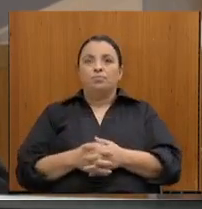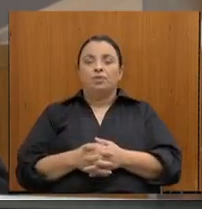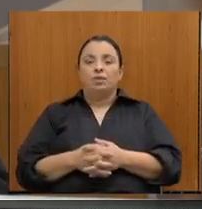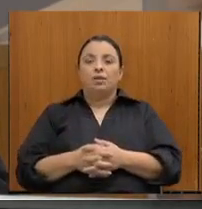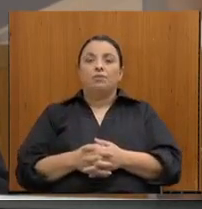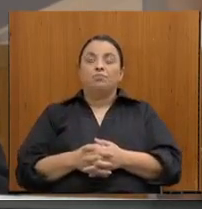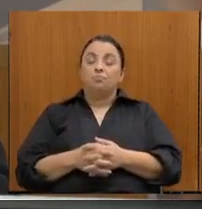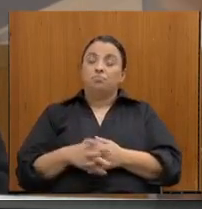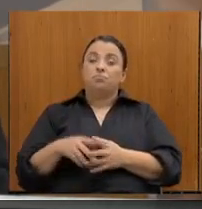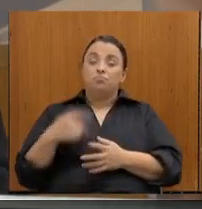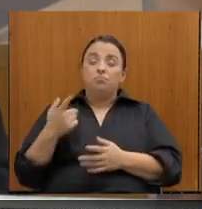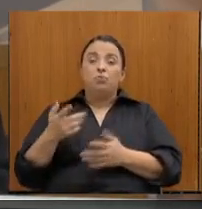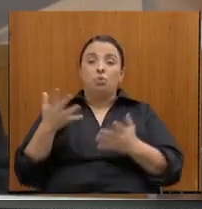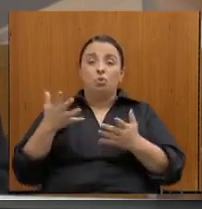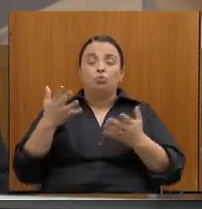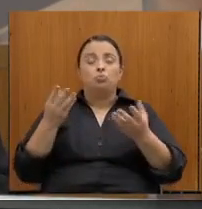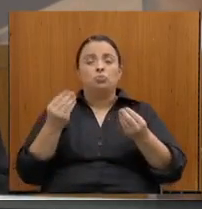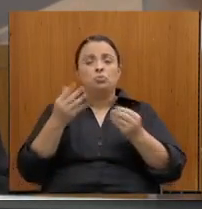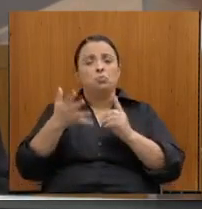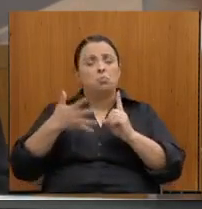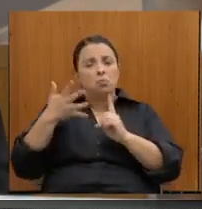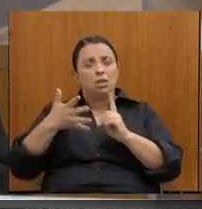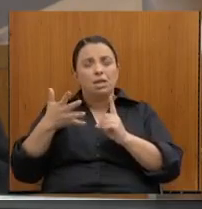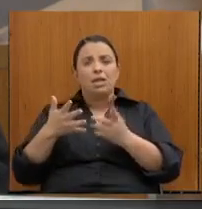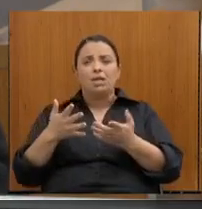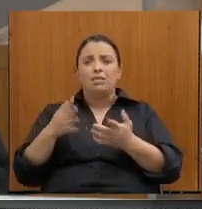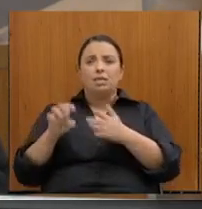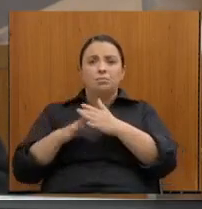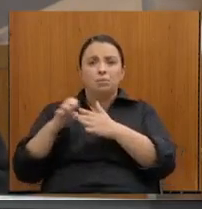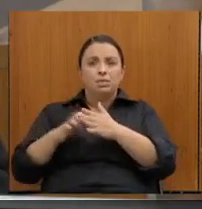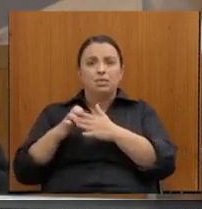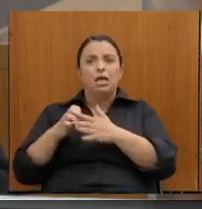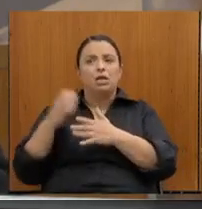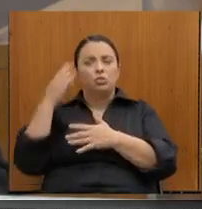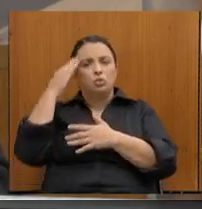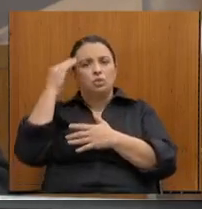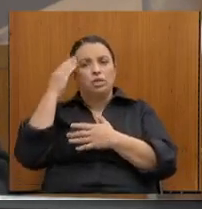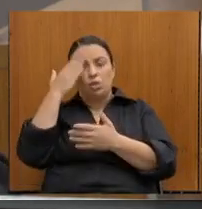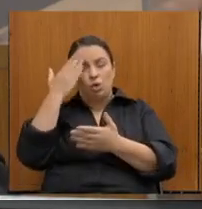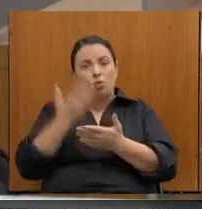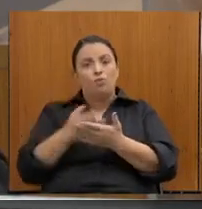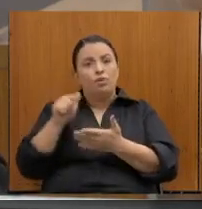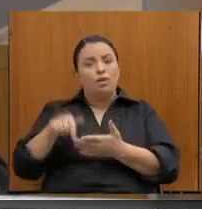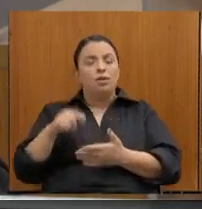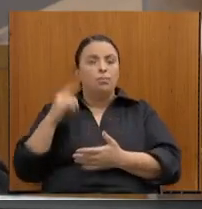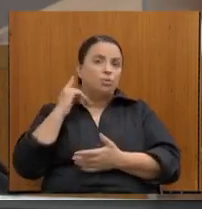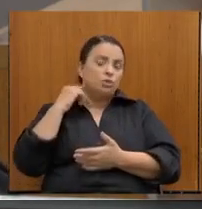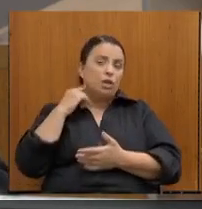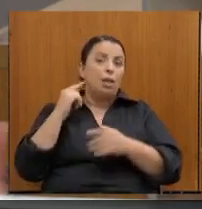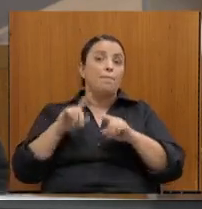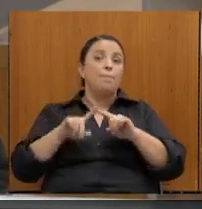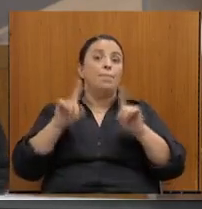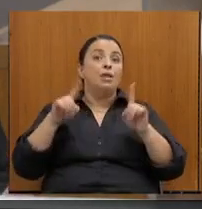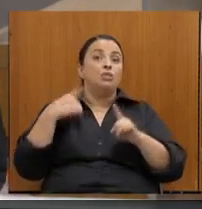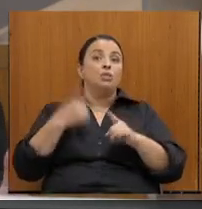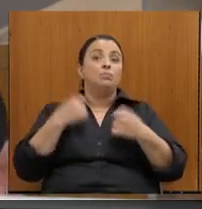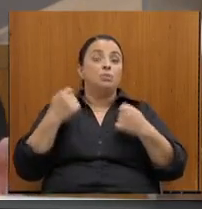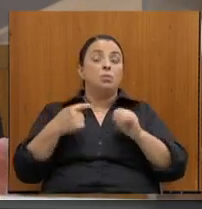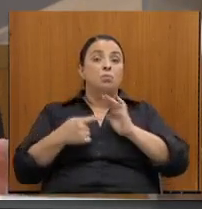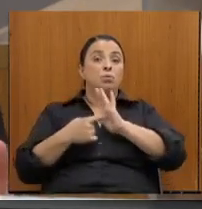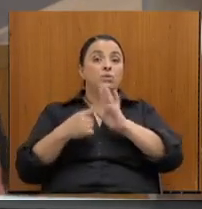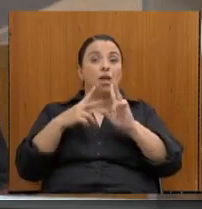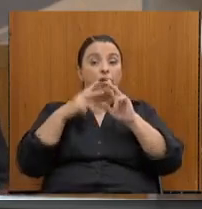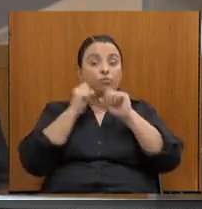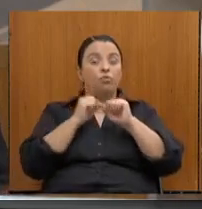confiando em Minas Gerais mas nós temos que mostrar realmente o potencial de Minas para esse Setor